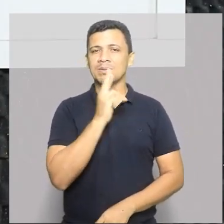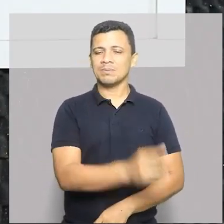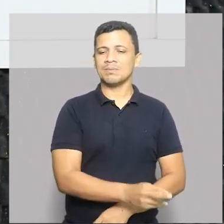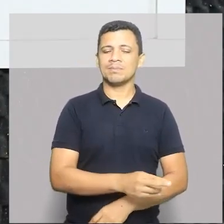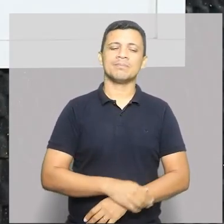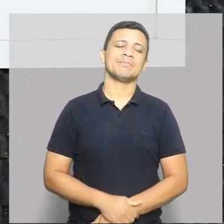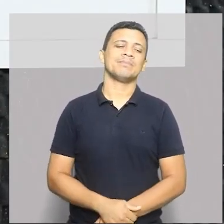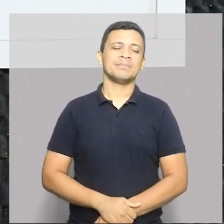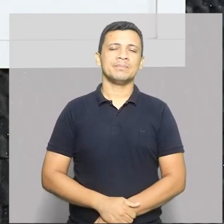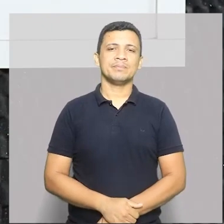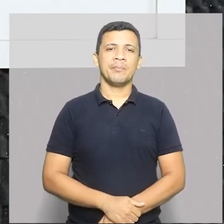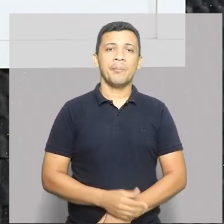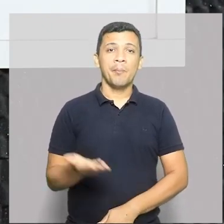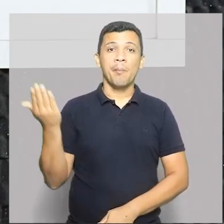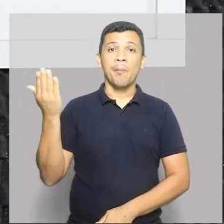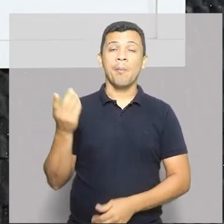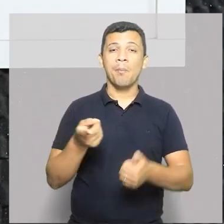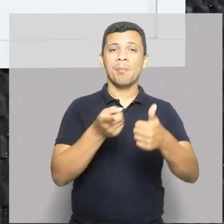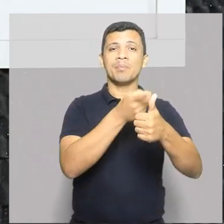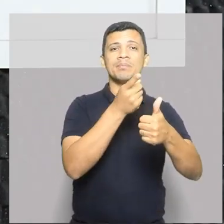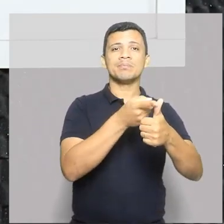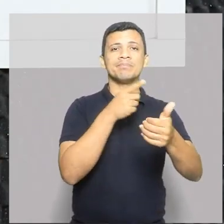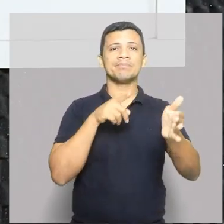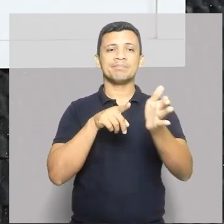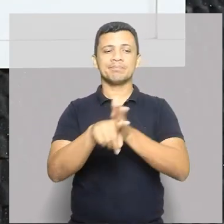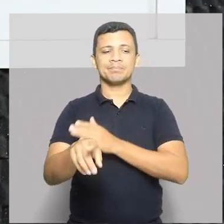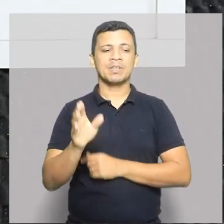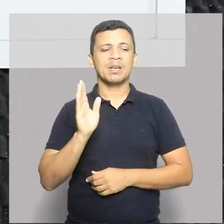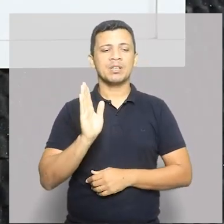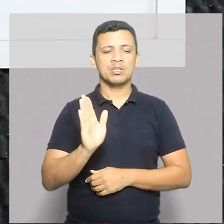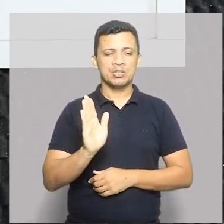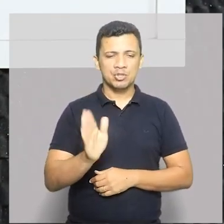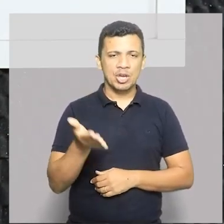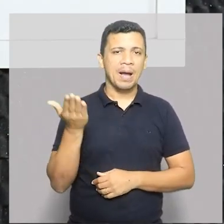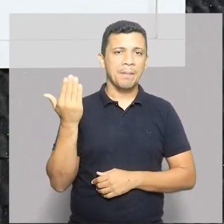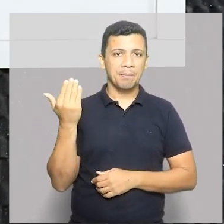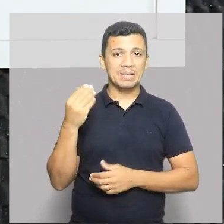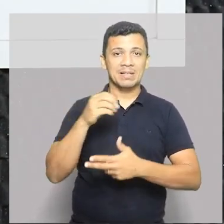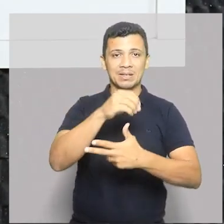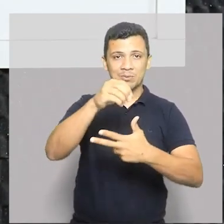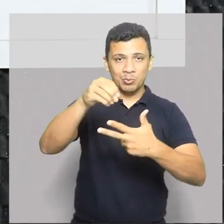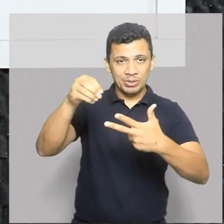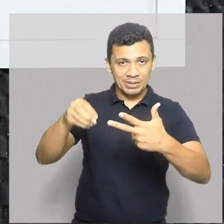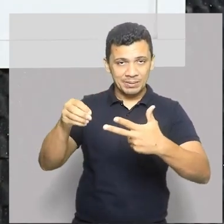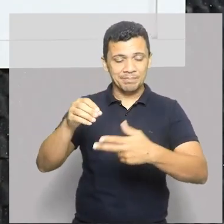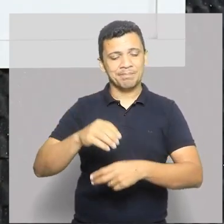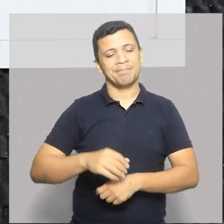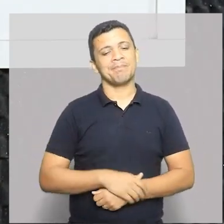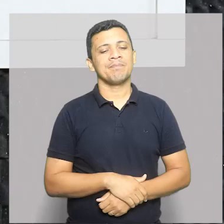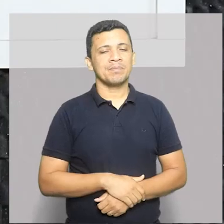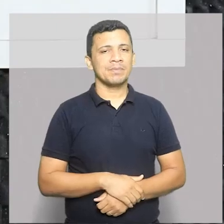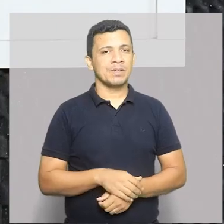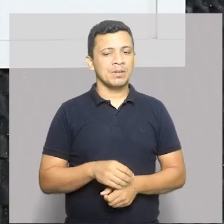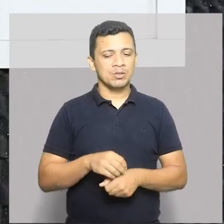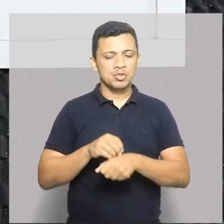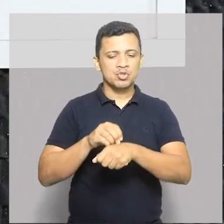primeira questão é justamente uma questão que já foi questão da prova, tá? Uma questão da prova do Enem. E eu te dou uma